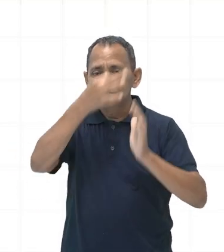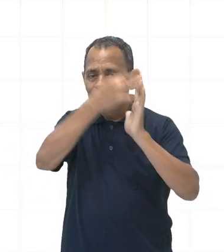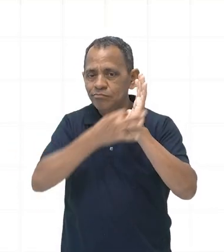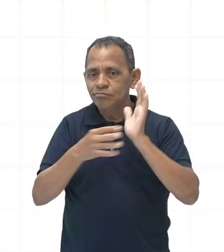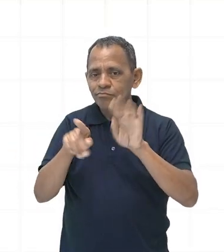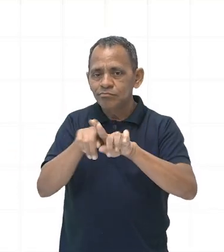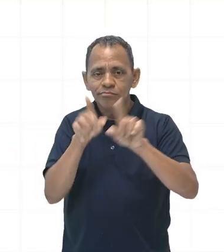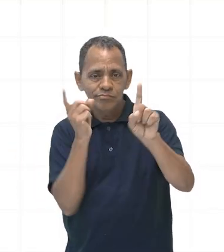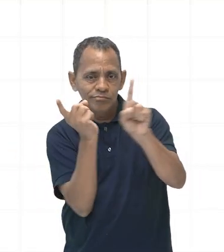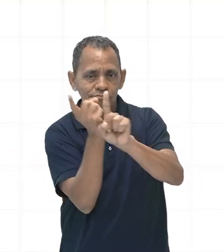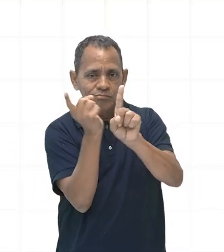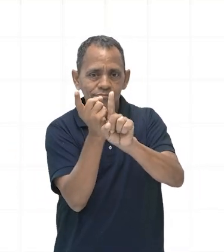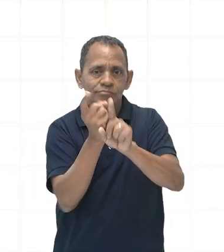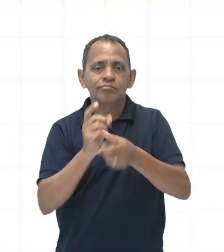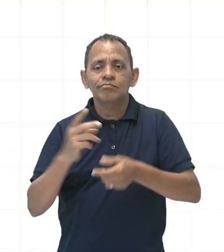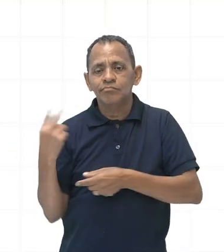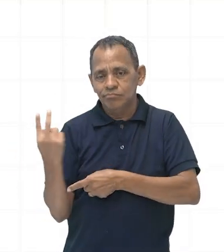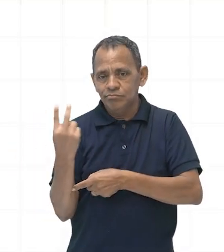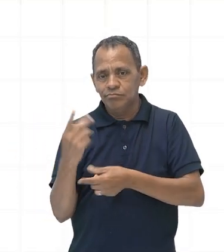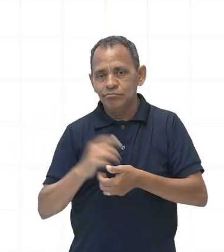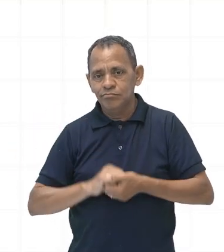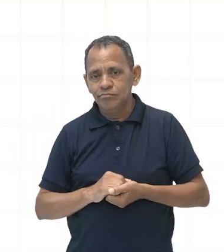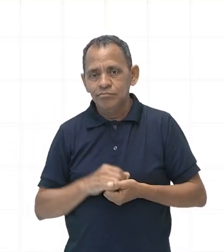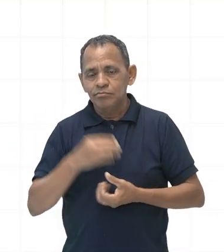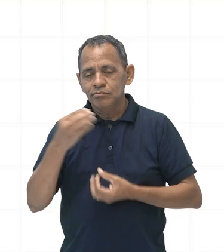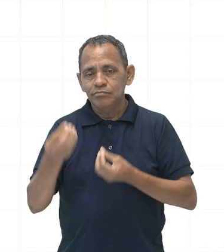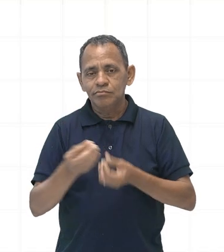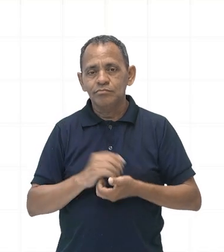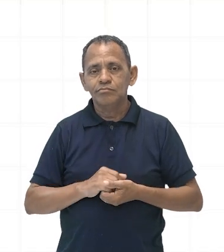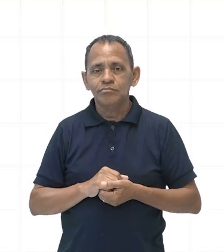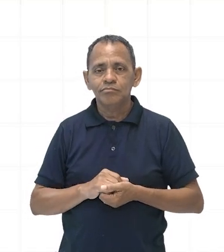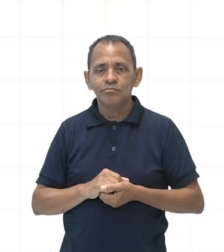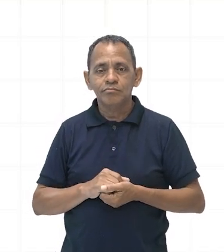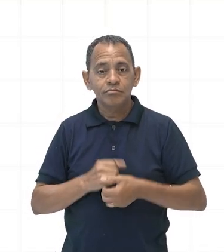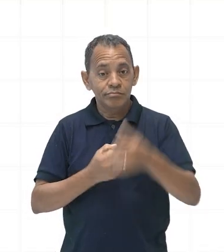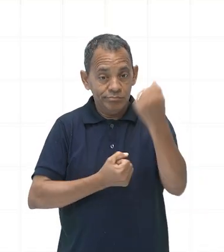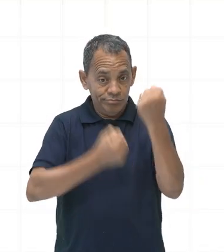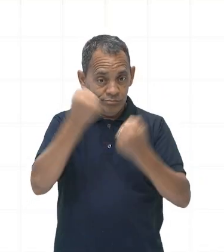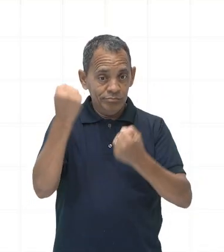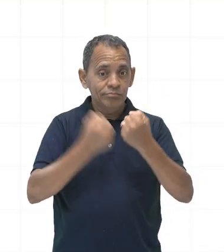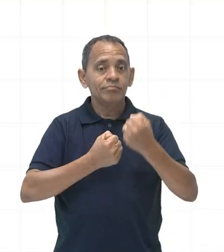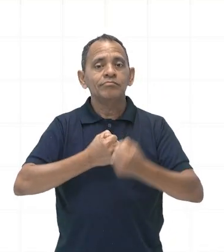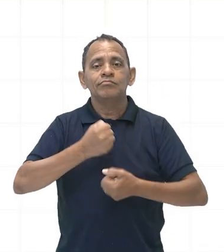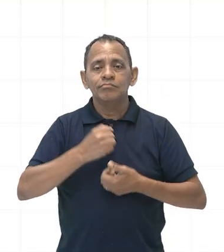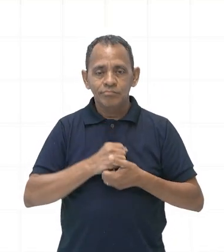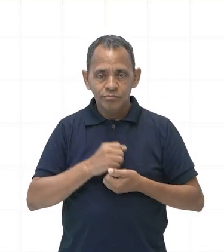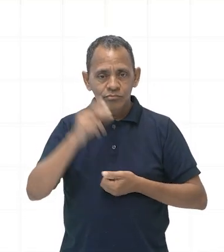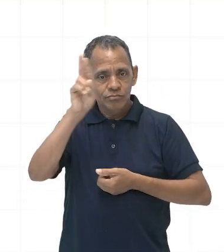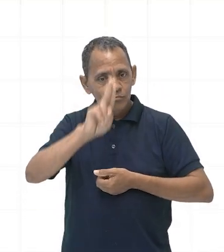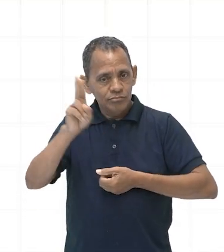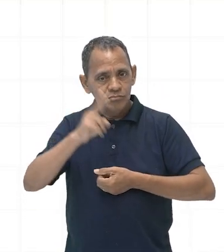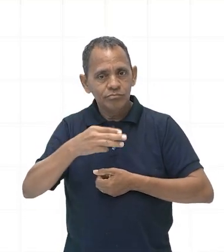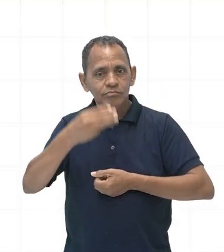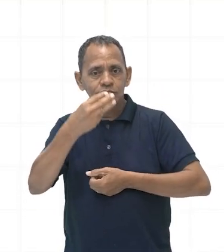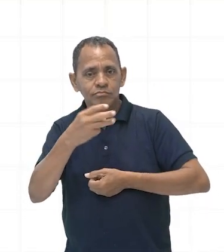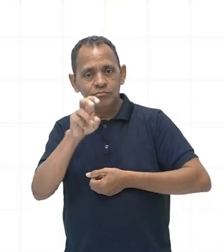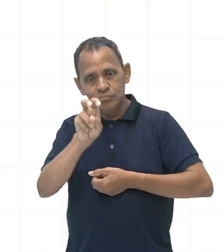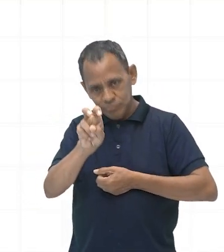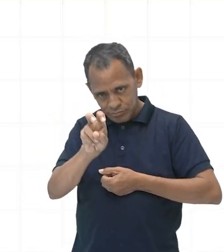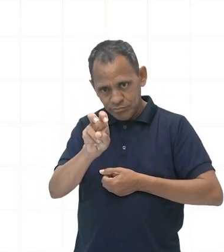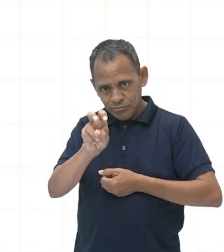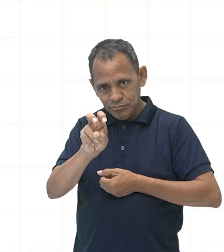esses valores. Então, a questão começa dizendo, um automóvel gastou 35 litros de combustível.